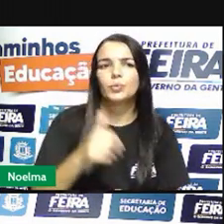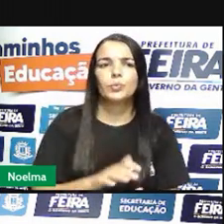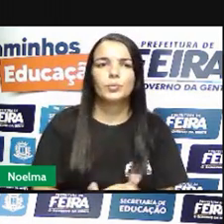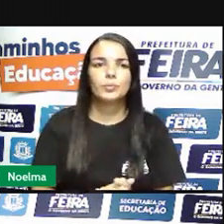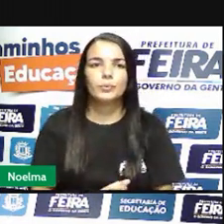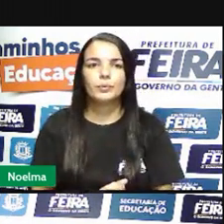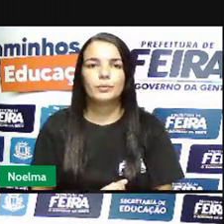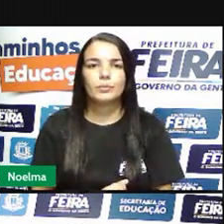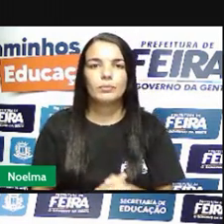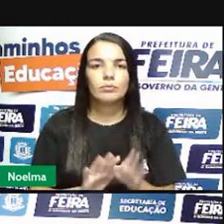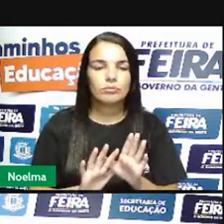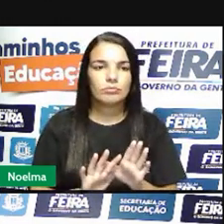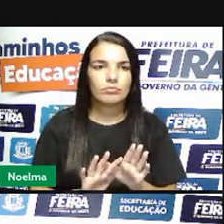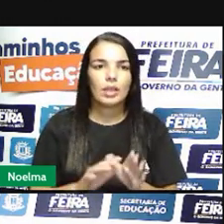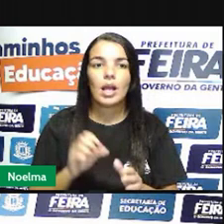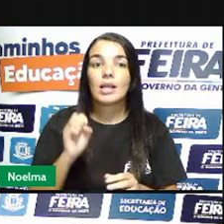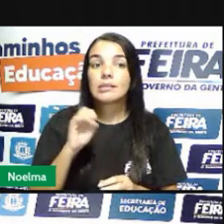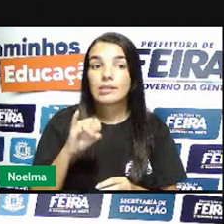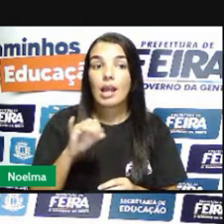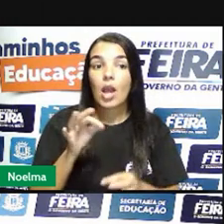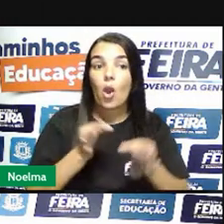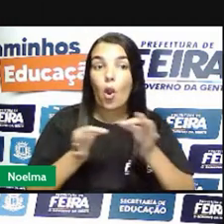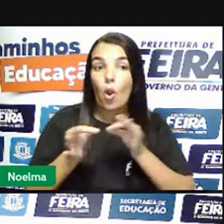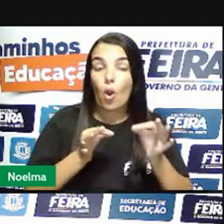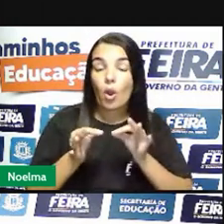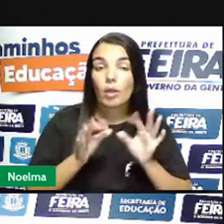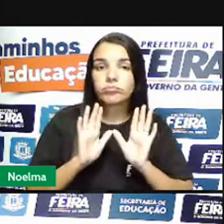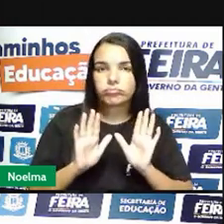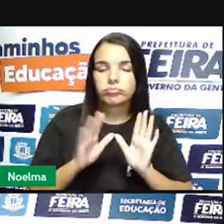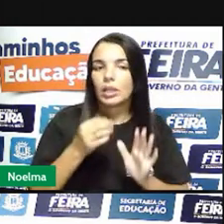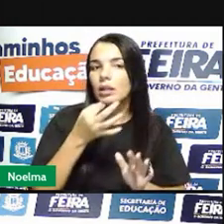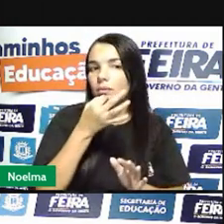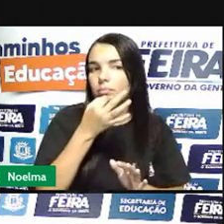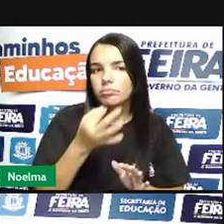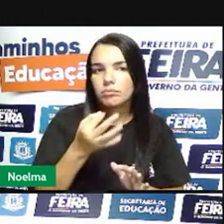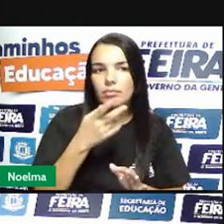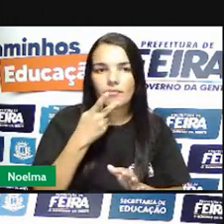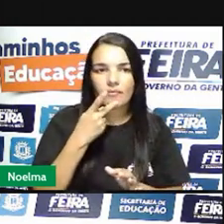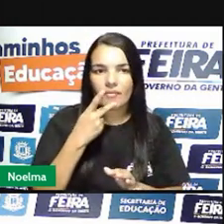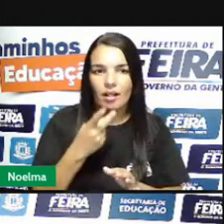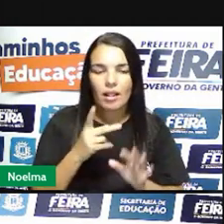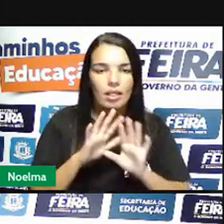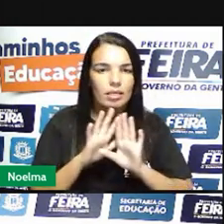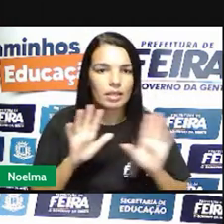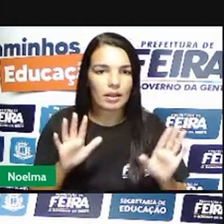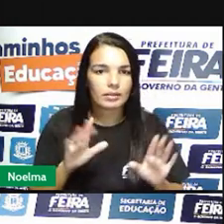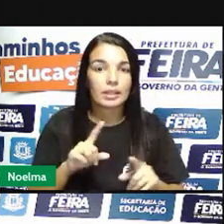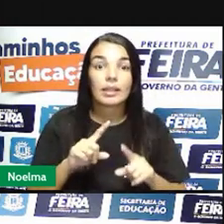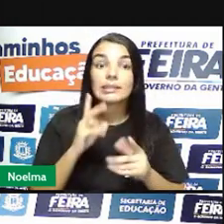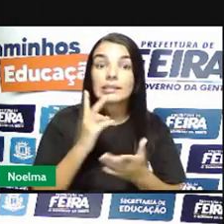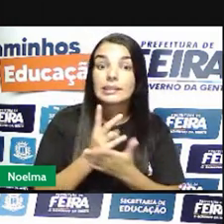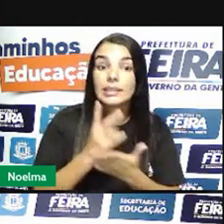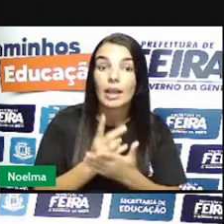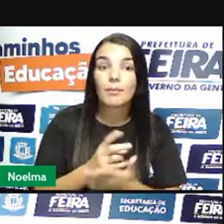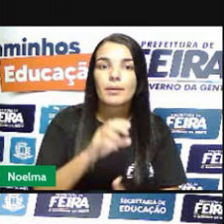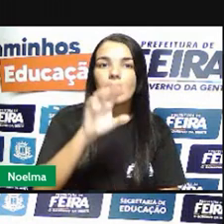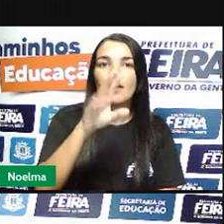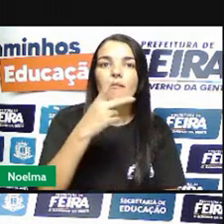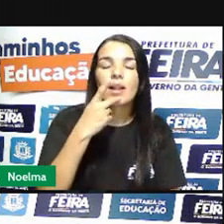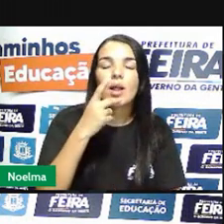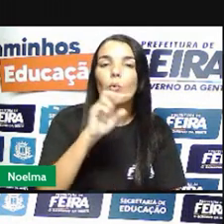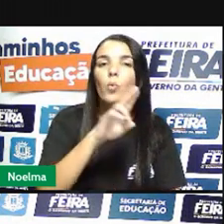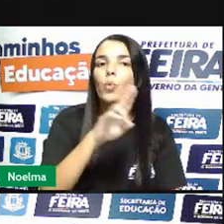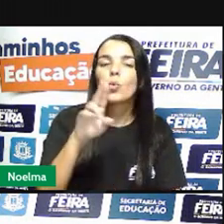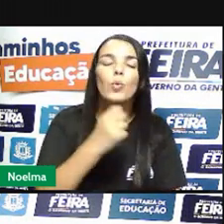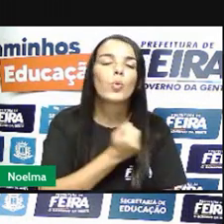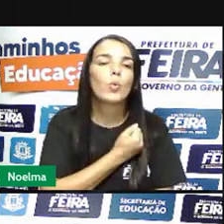vamos falar o número de forma direta né a linguagem direta dos numerais e acrescentar a palavra ago